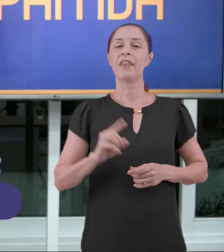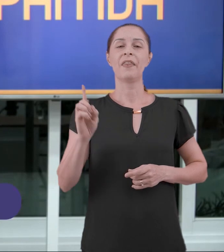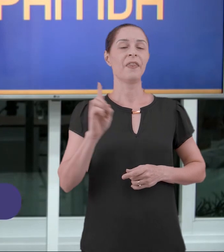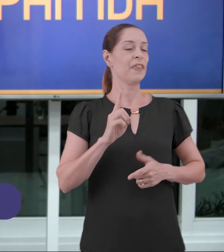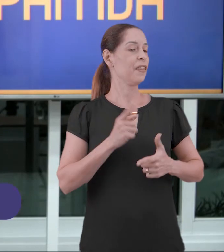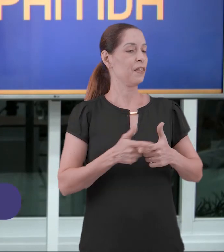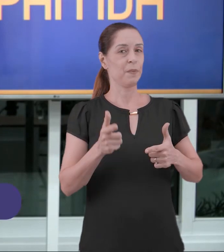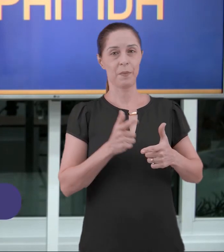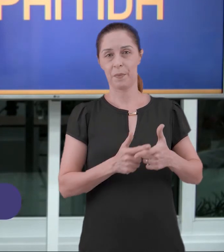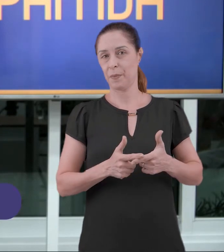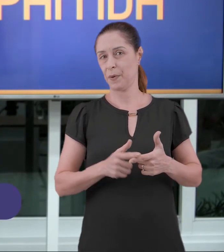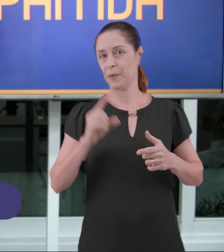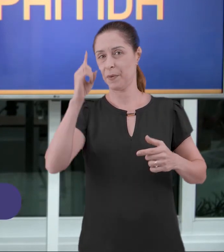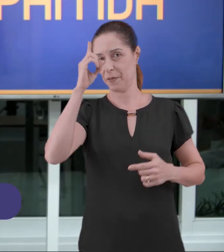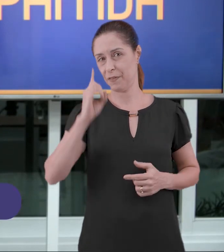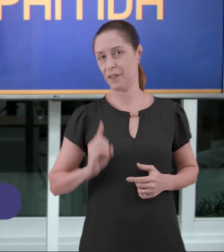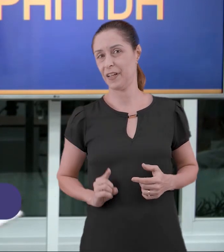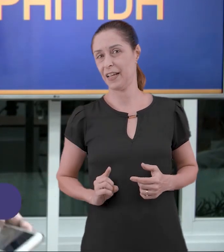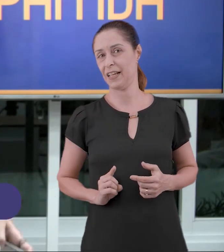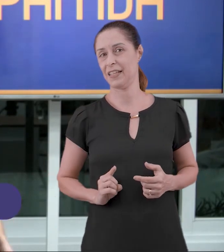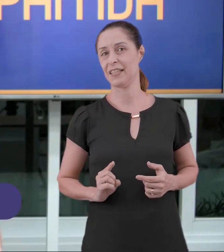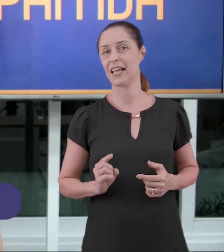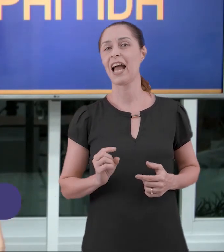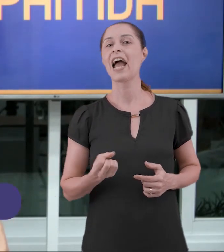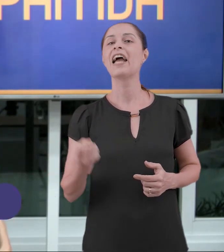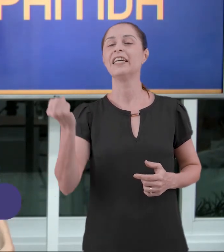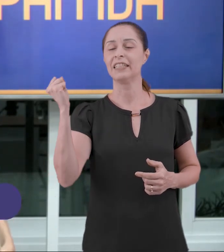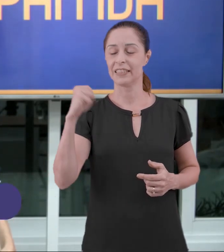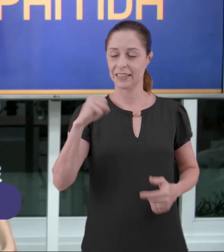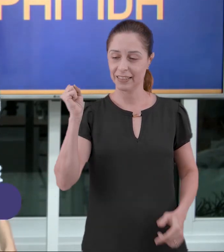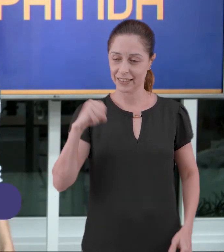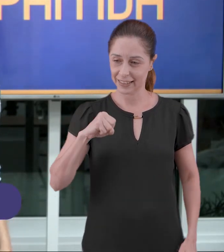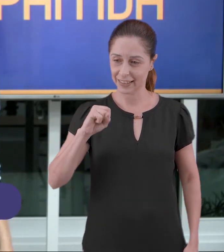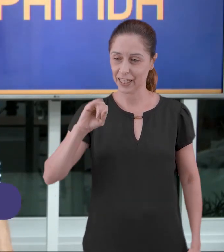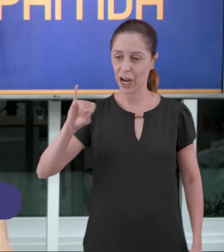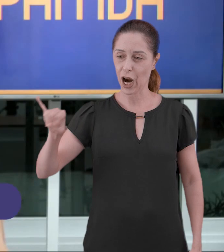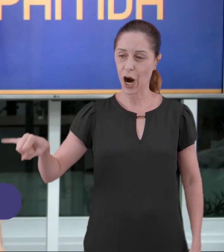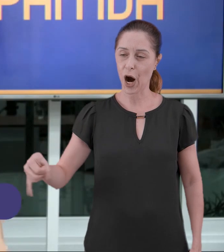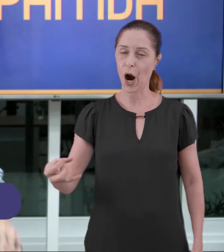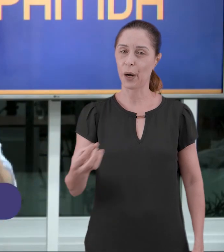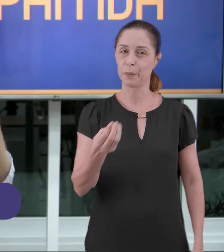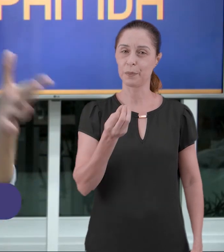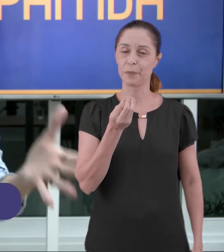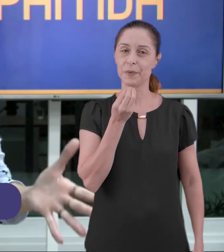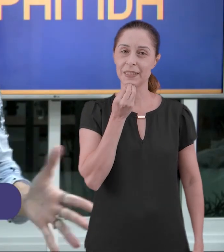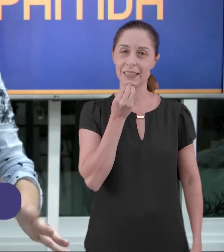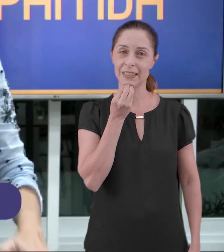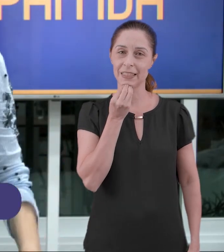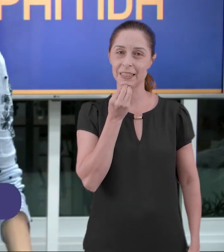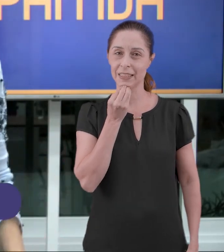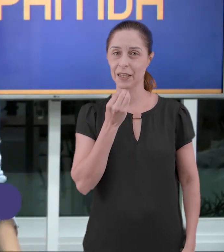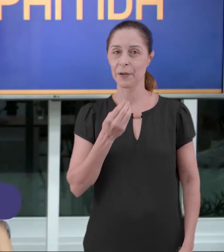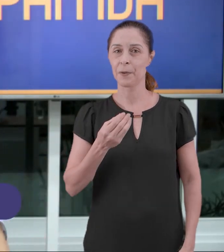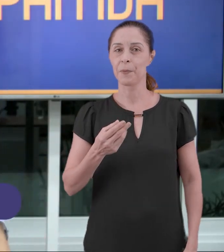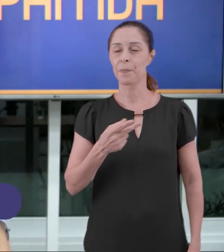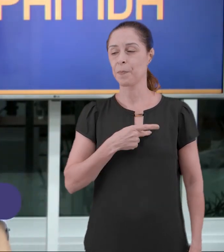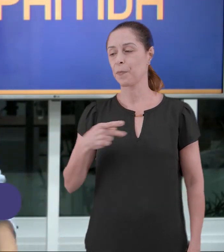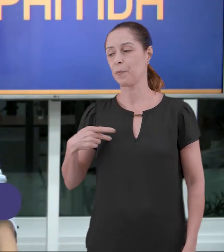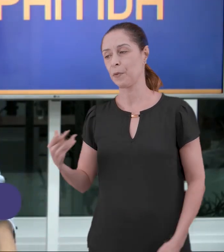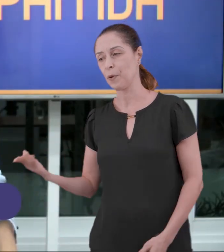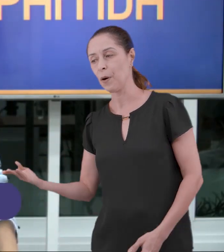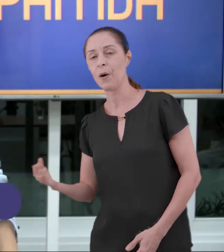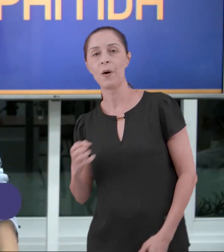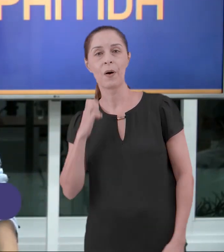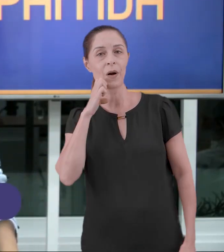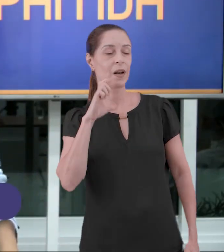sim oportunidades. E aí eu passo a palavra para o pastor Arival, para a Eliana, para dar uma continuidade nesse assunto que é tão